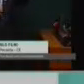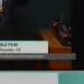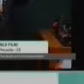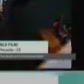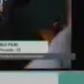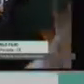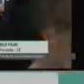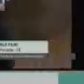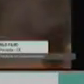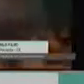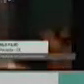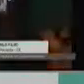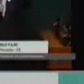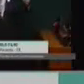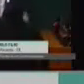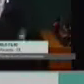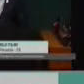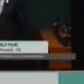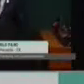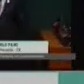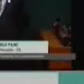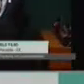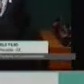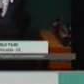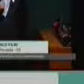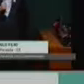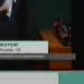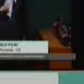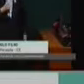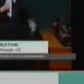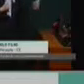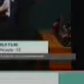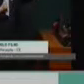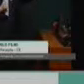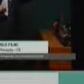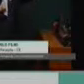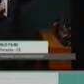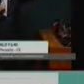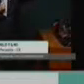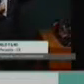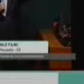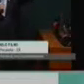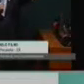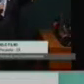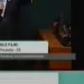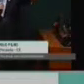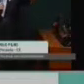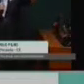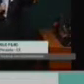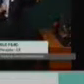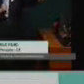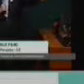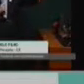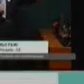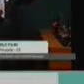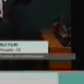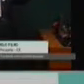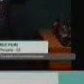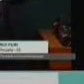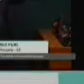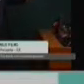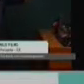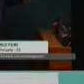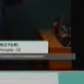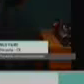talvez a gente não tenha a triste estatística da Organização Mundial de Saúde, que aumentaram as mortes por câncer no Brasil